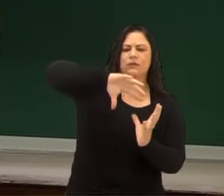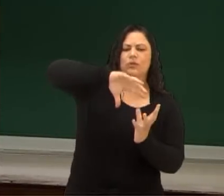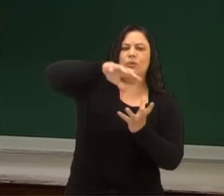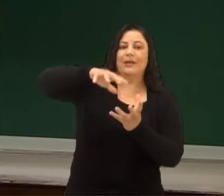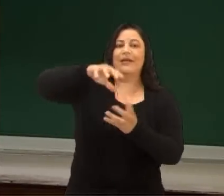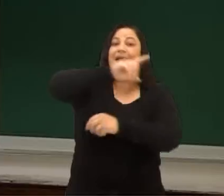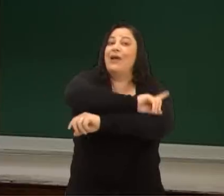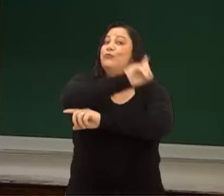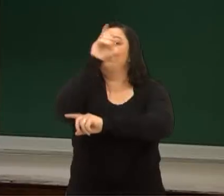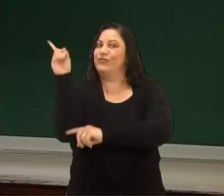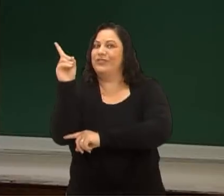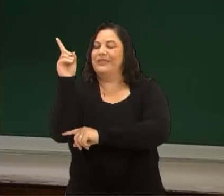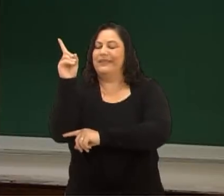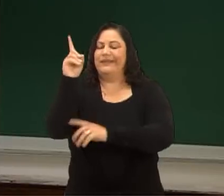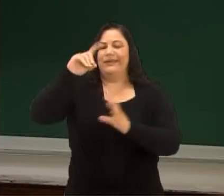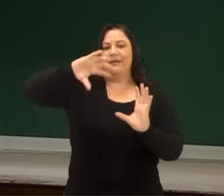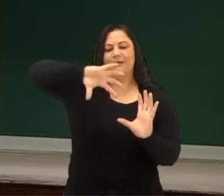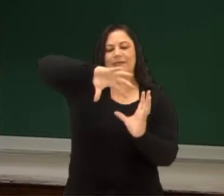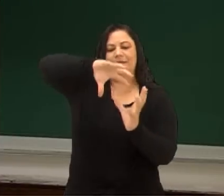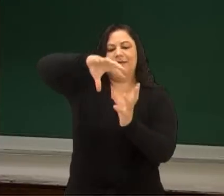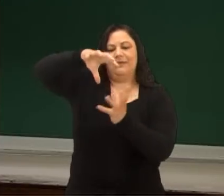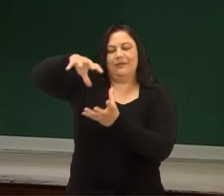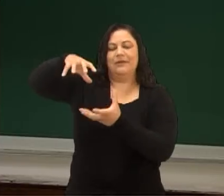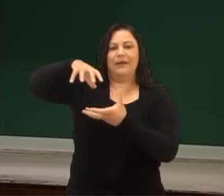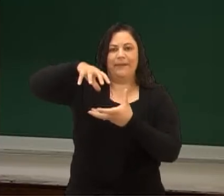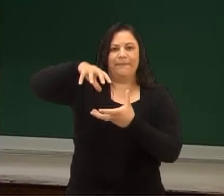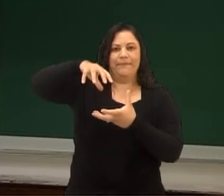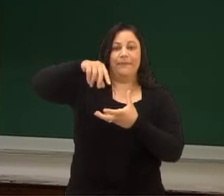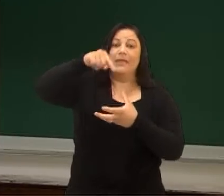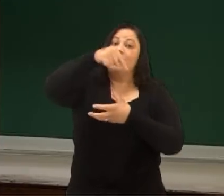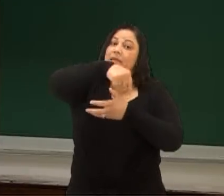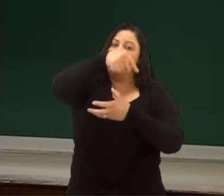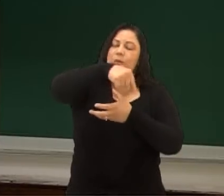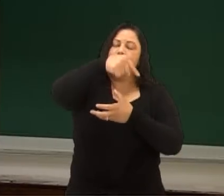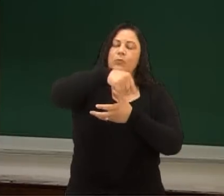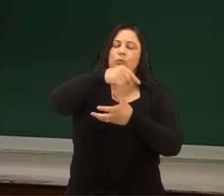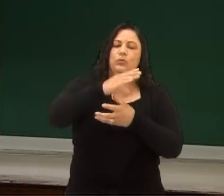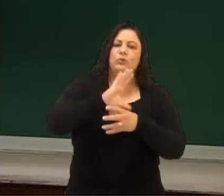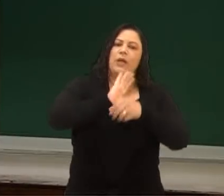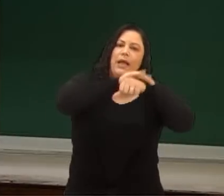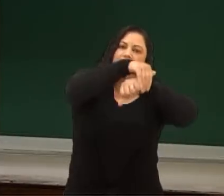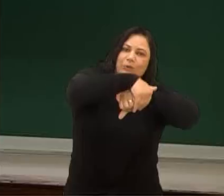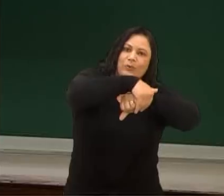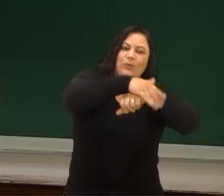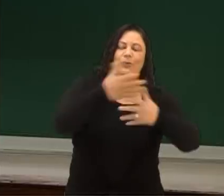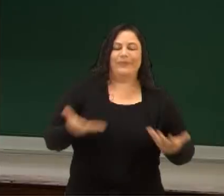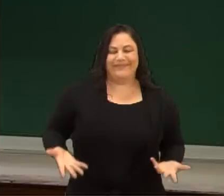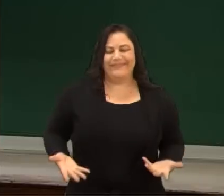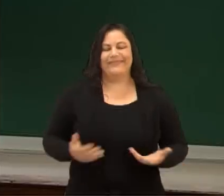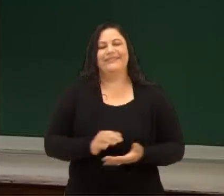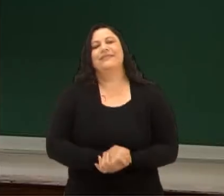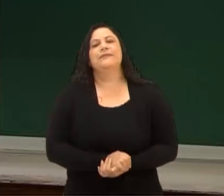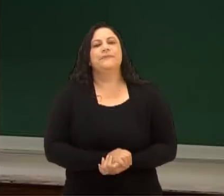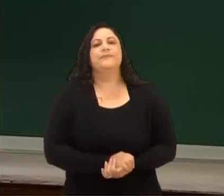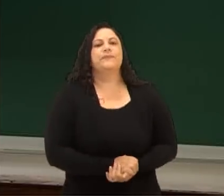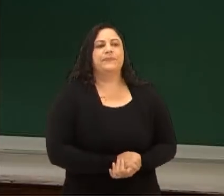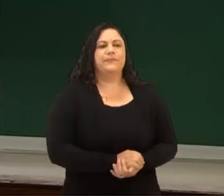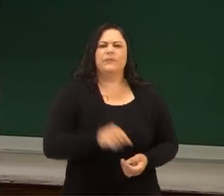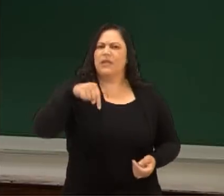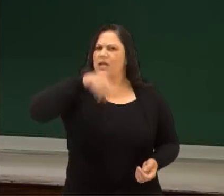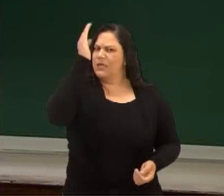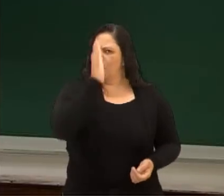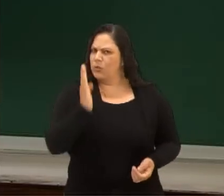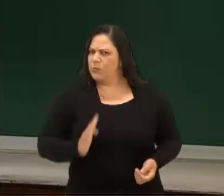dia. A face da Terra que não está sendo iluminada pela luz do Sol naquele momento será a noite. Você já deve ter ouvido falar que quando aqui no